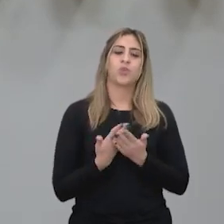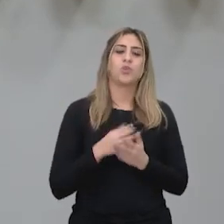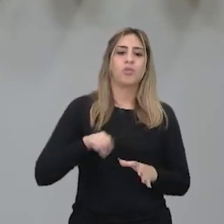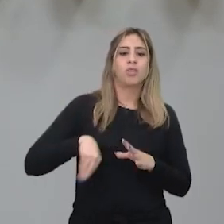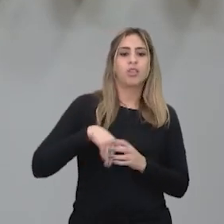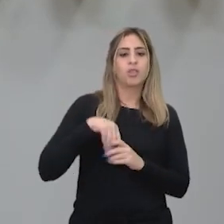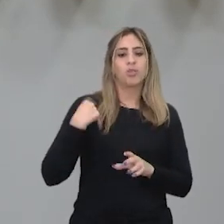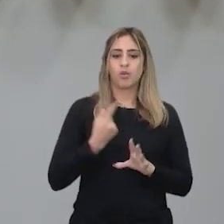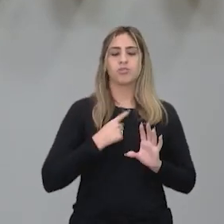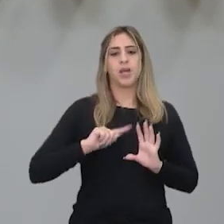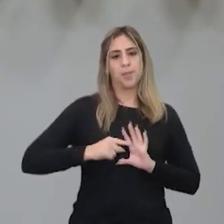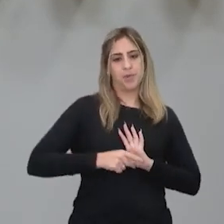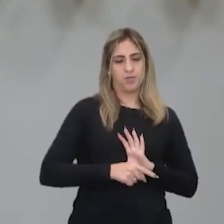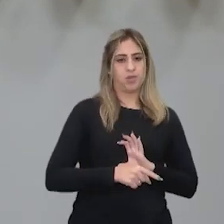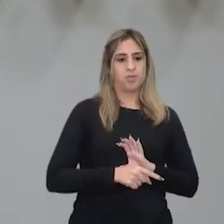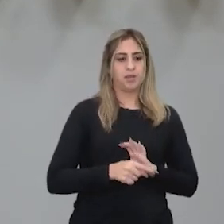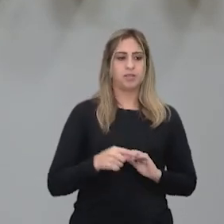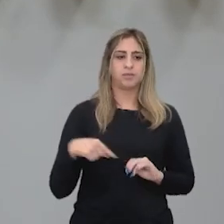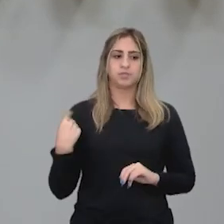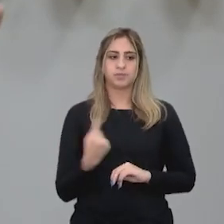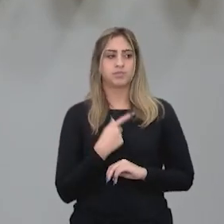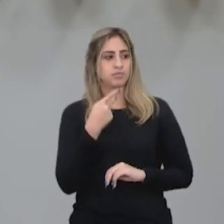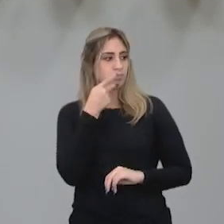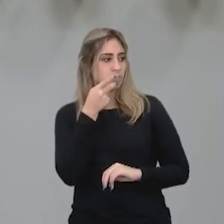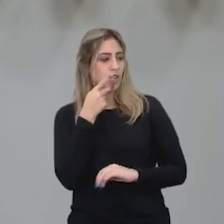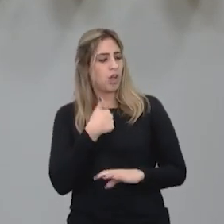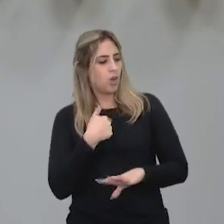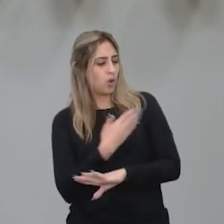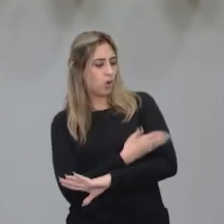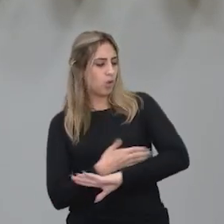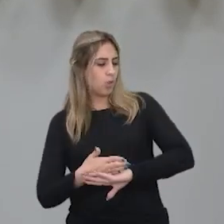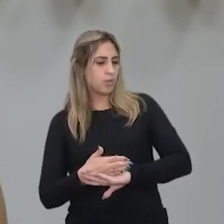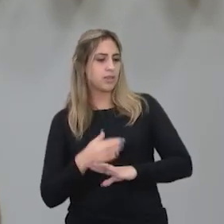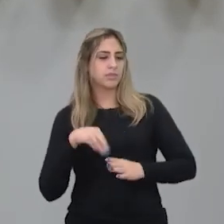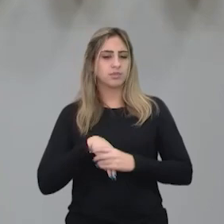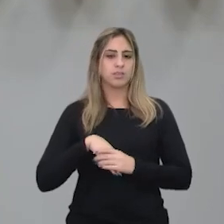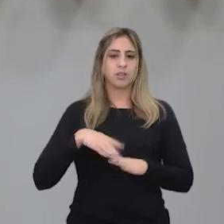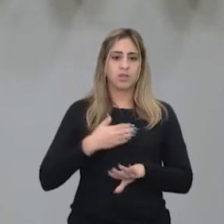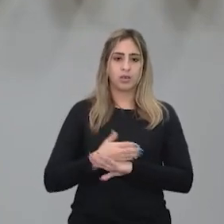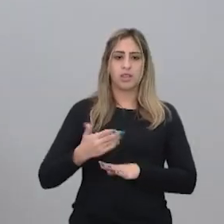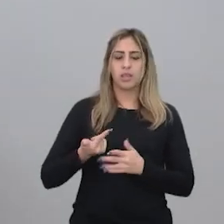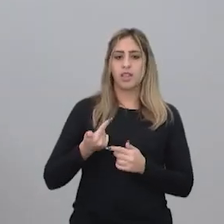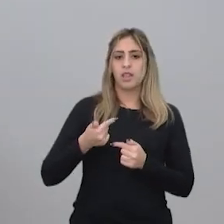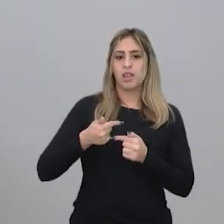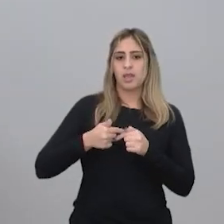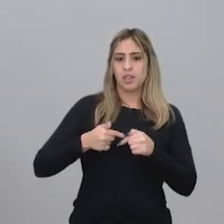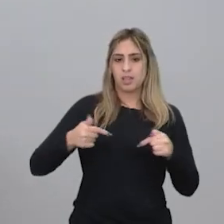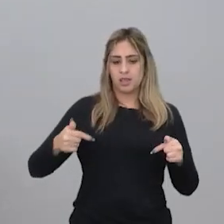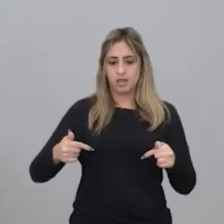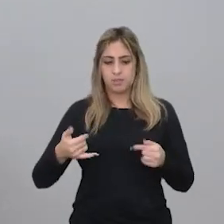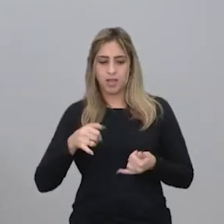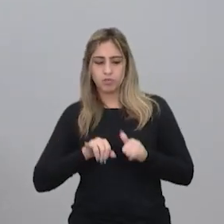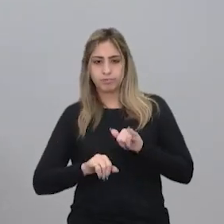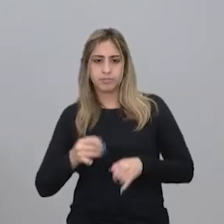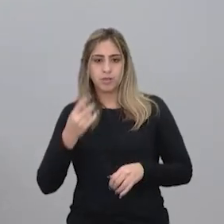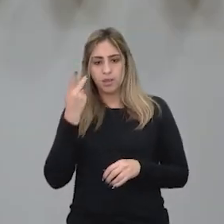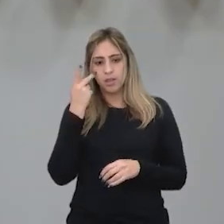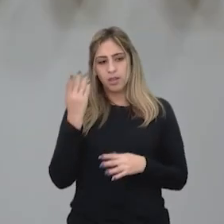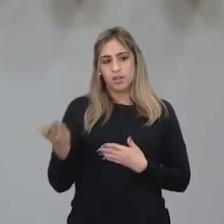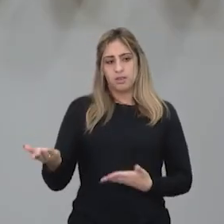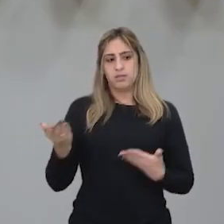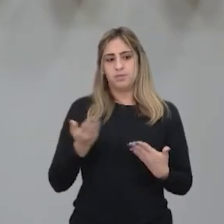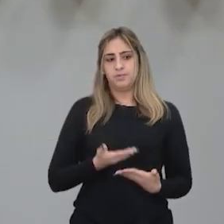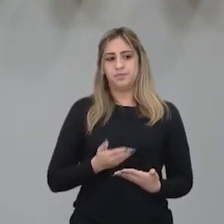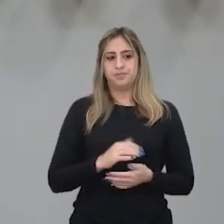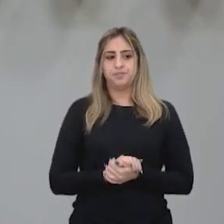do nosso aprofundamento. Então a gente falou ali, eu comecei dando a introdução da química para eles, na verdade, para trazer para eles